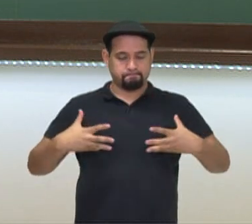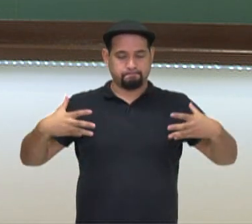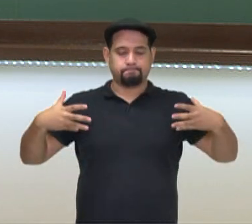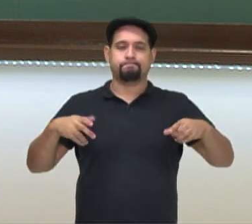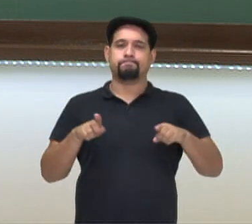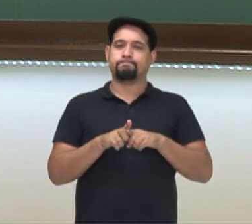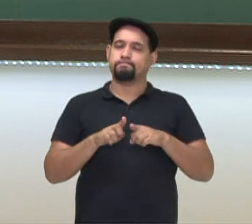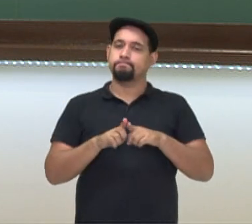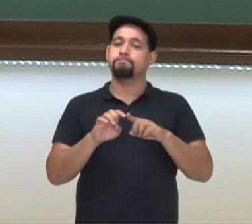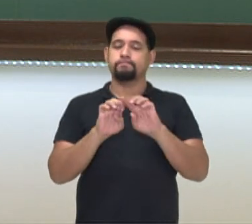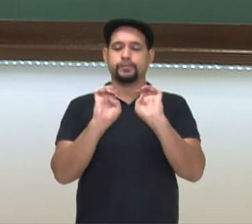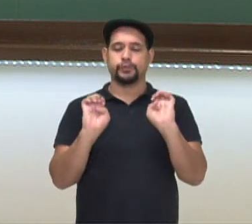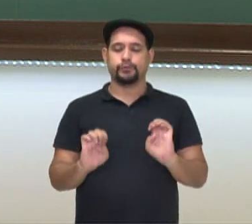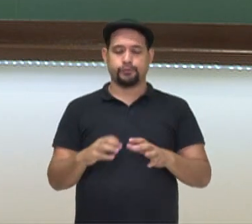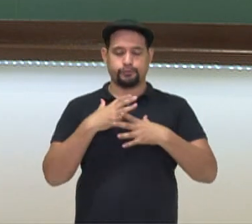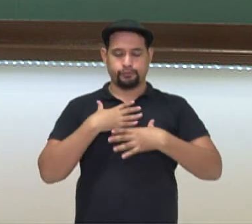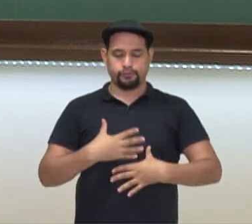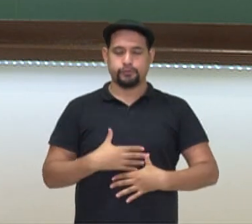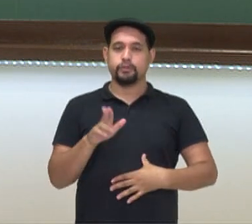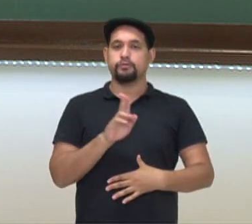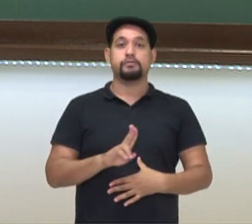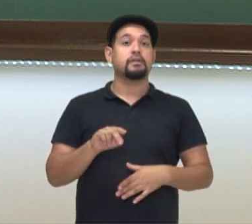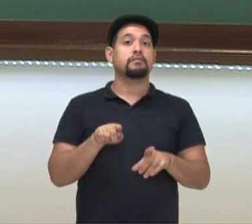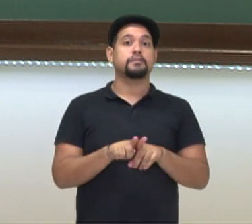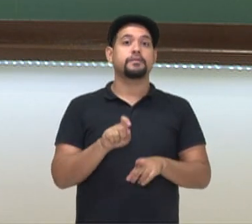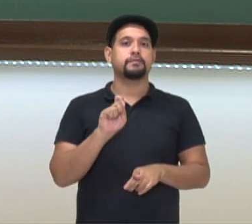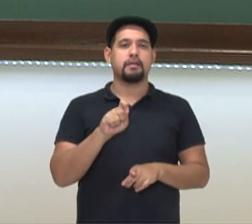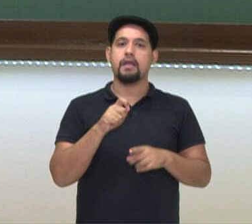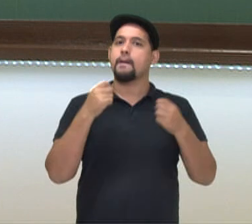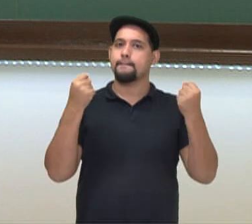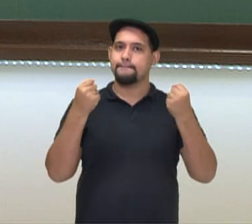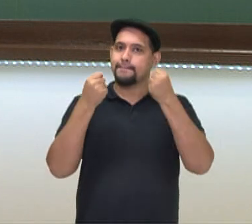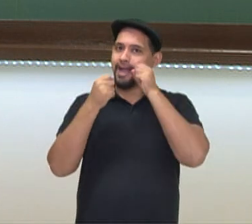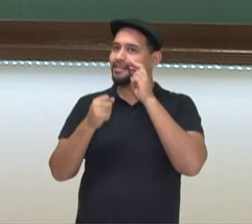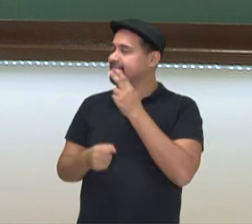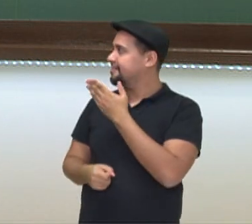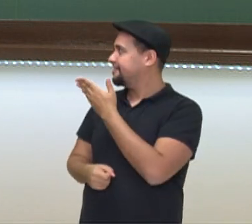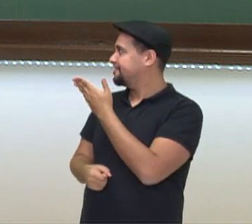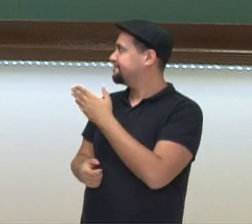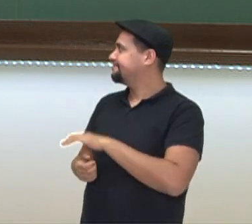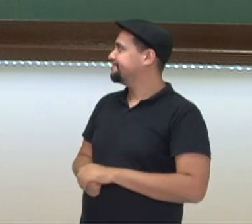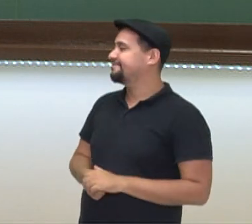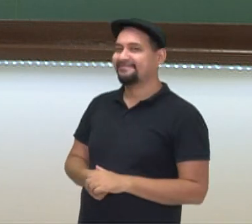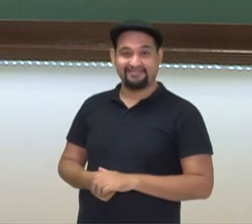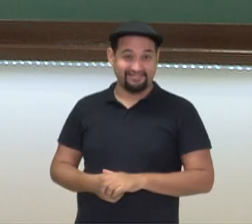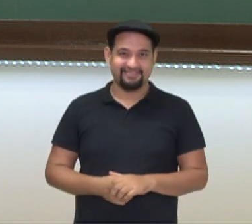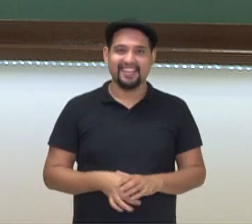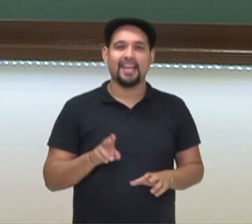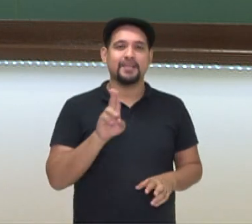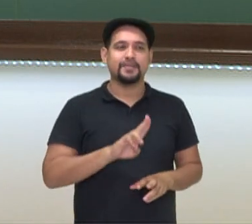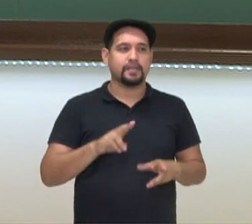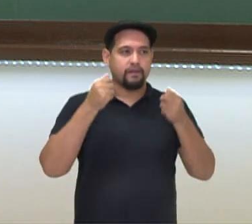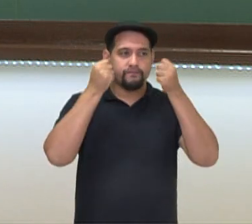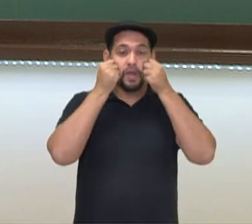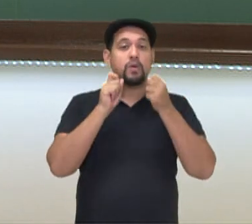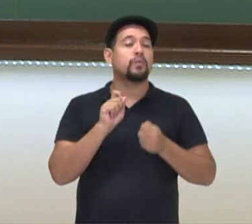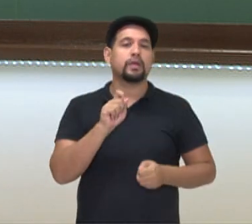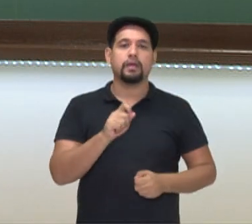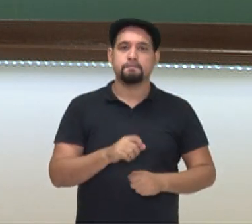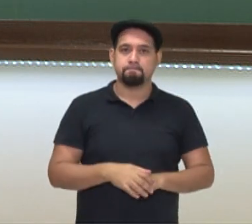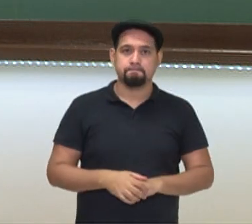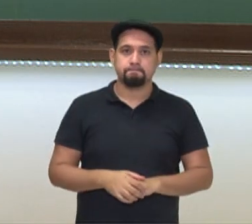na estrutura do corpo. Utilizavam também de máscaras, né? As máscaras, elas eram